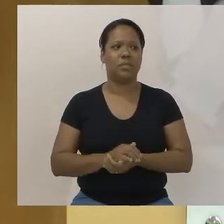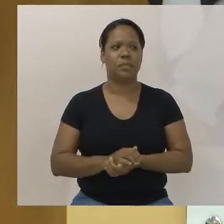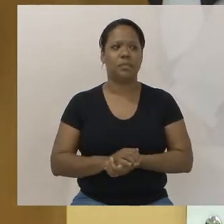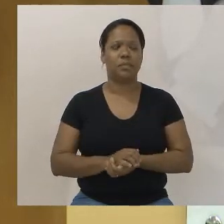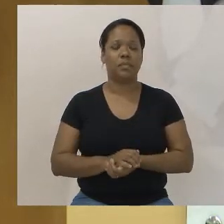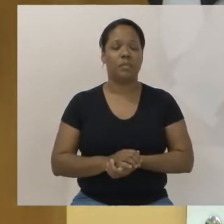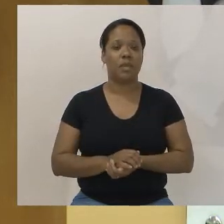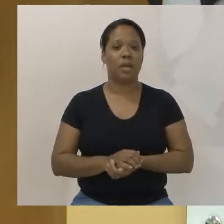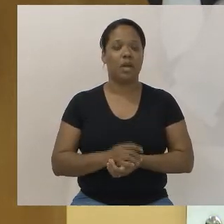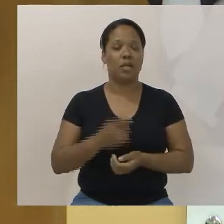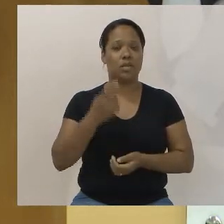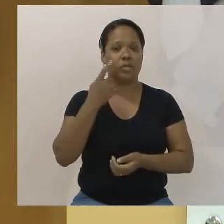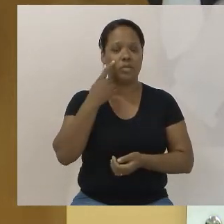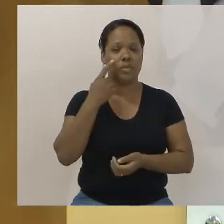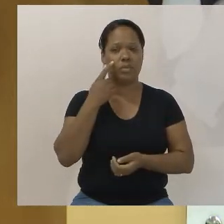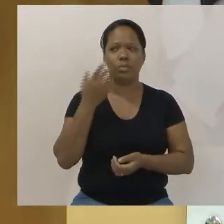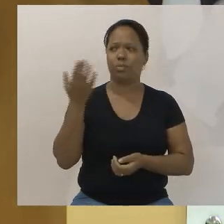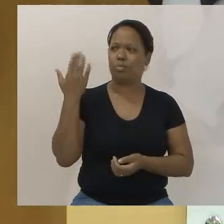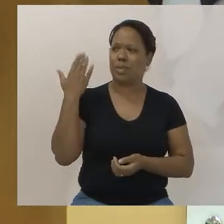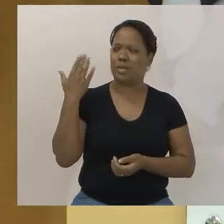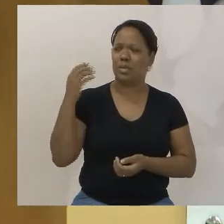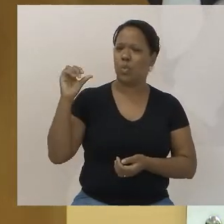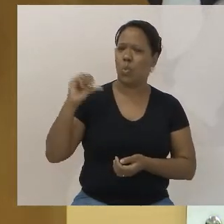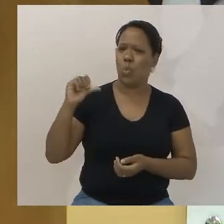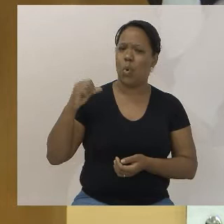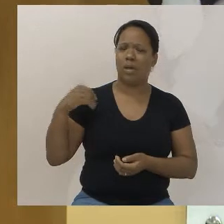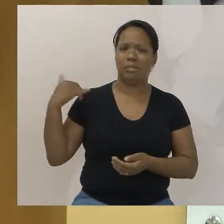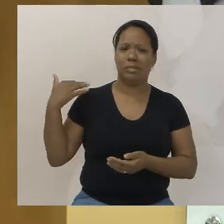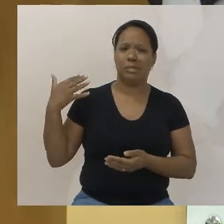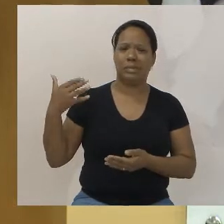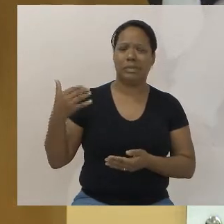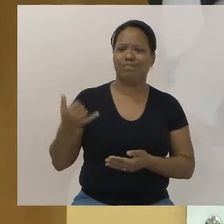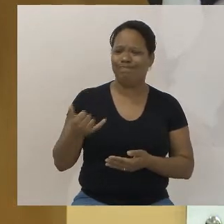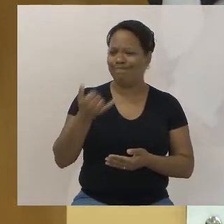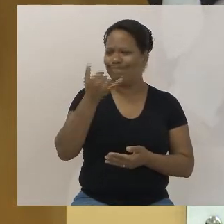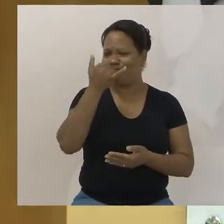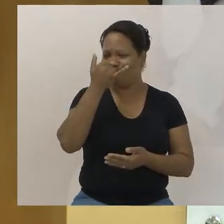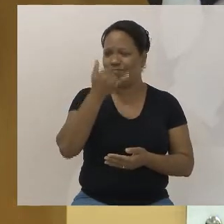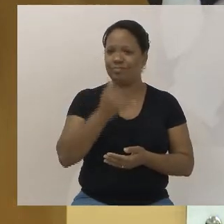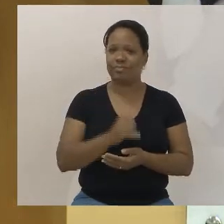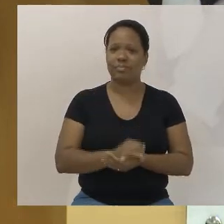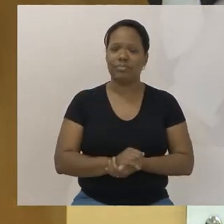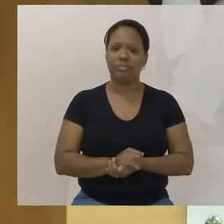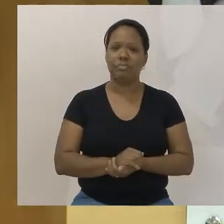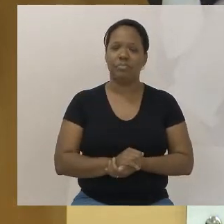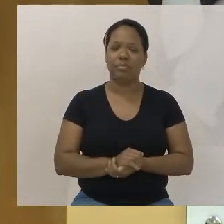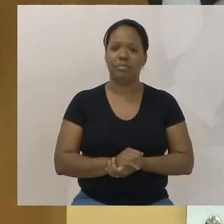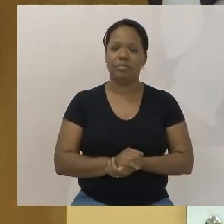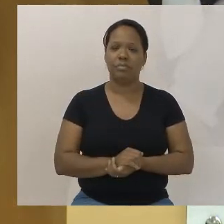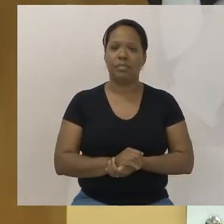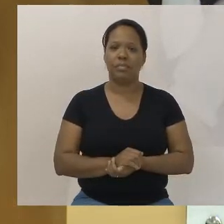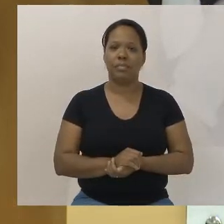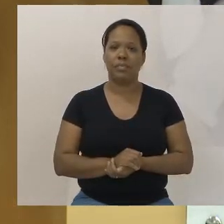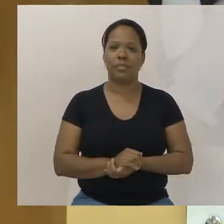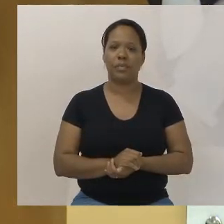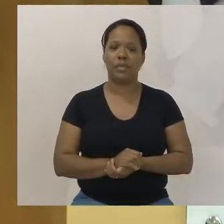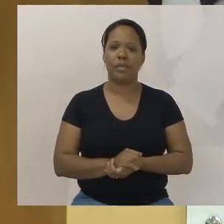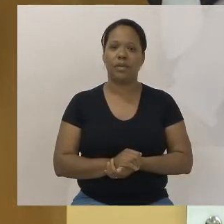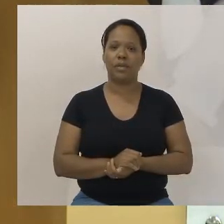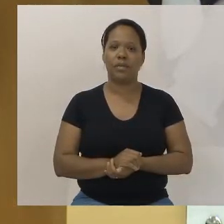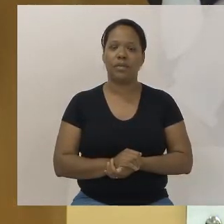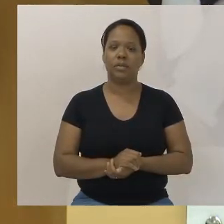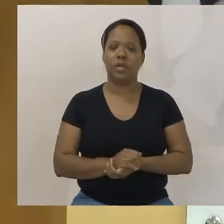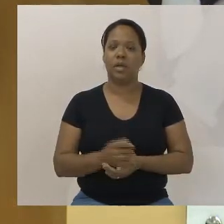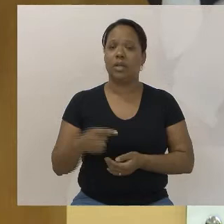viveu no passado então vivendo ainda é porque ainda não conseguimos dar um rumo para o nosso país ea